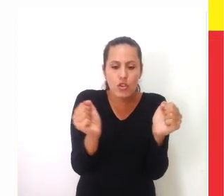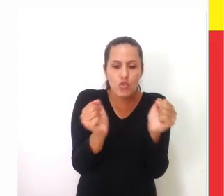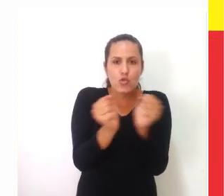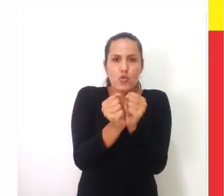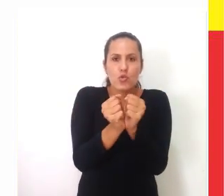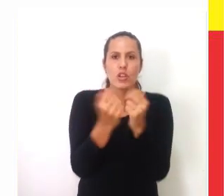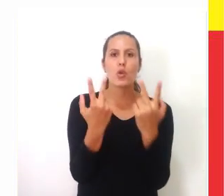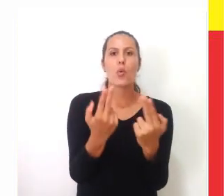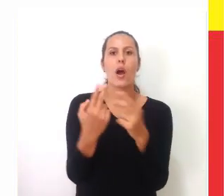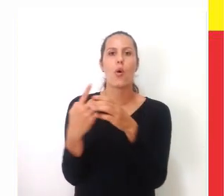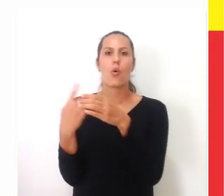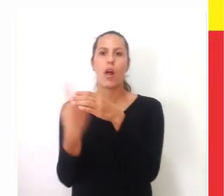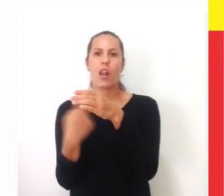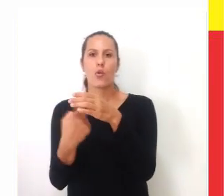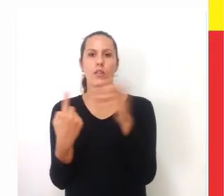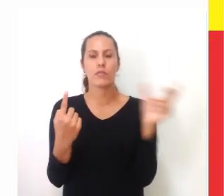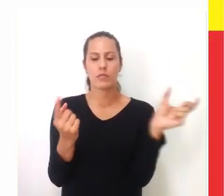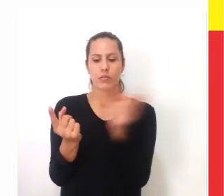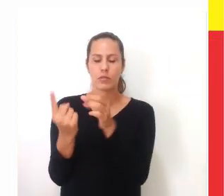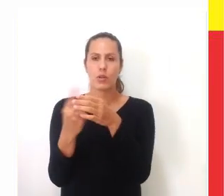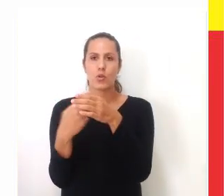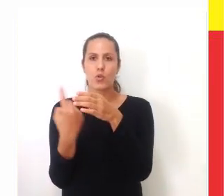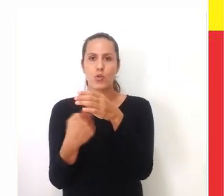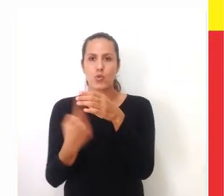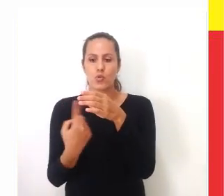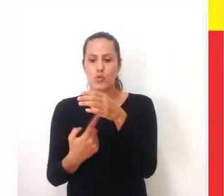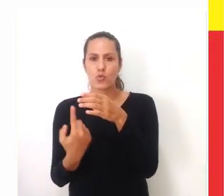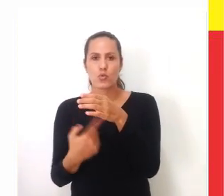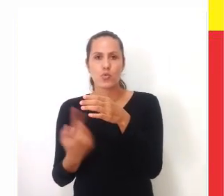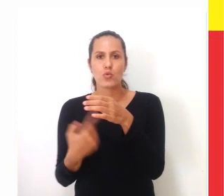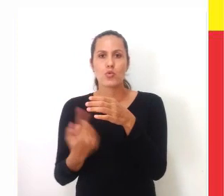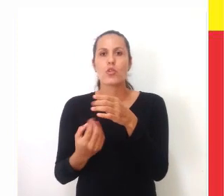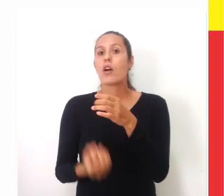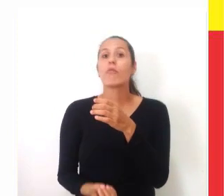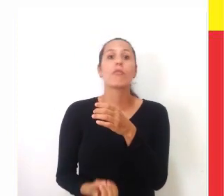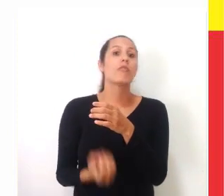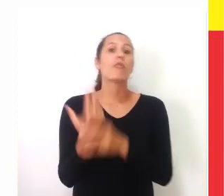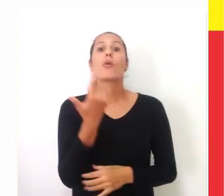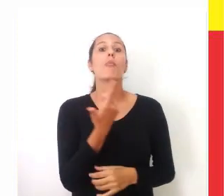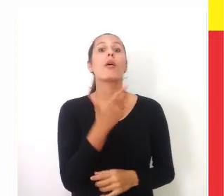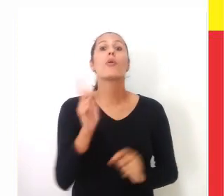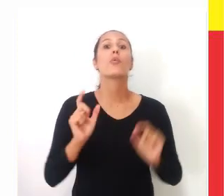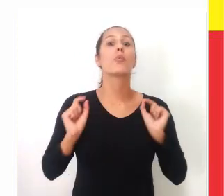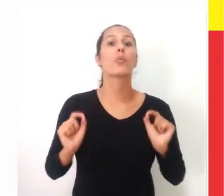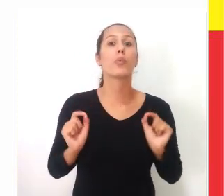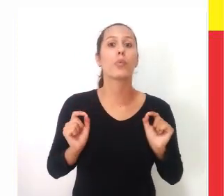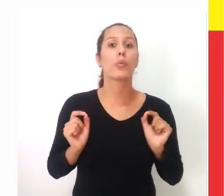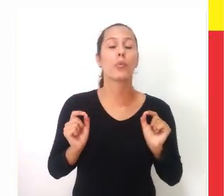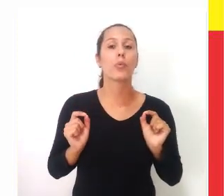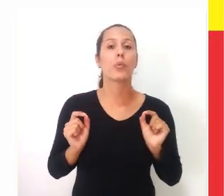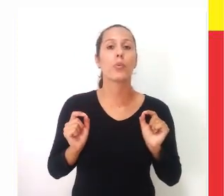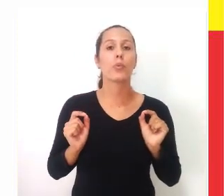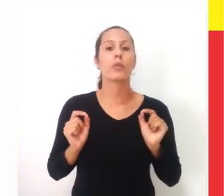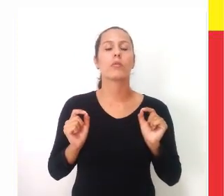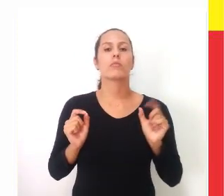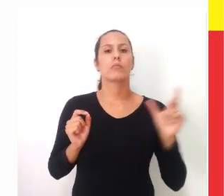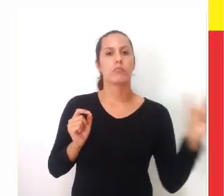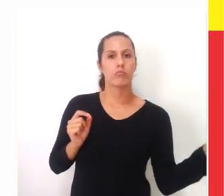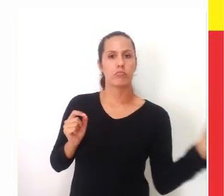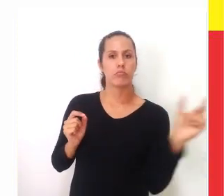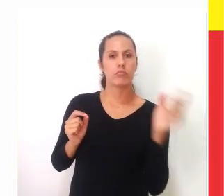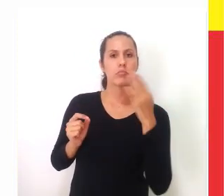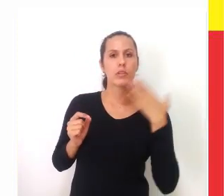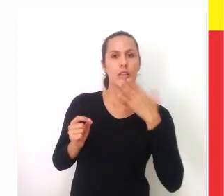no liquidificador, eles vão dar um subproduto. Qual seria esse subproduto? Quando eu